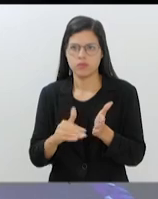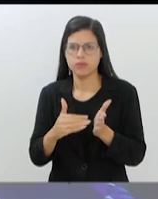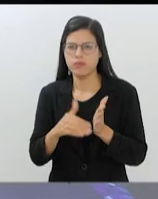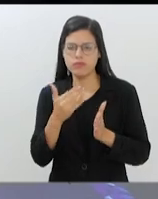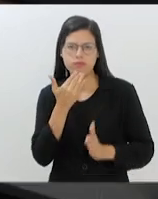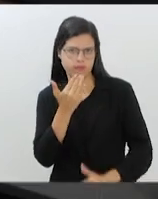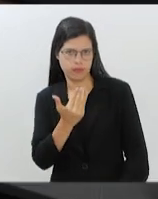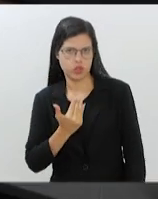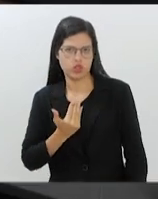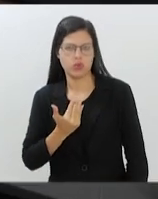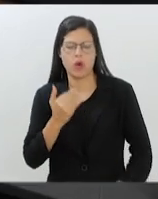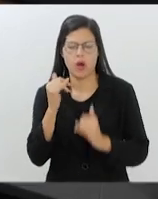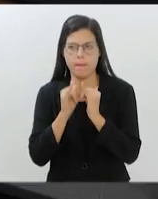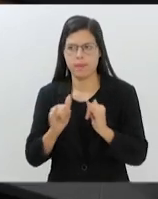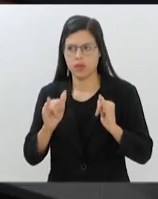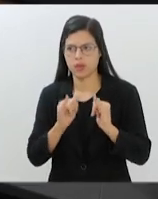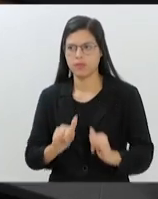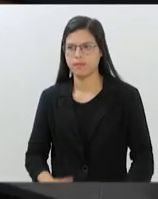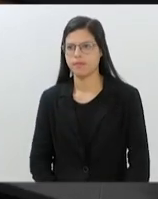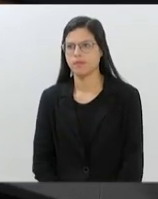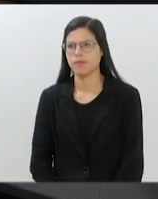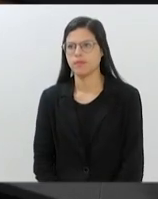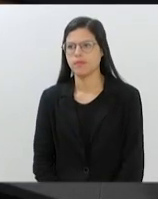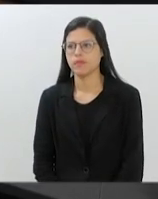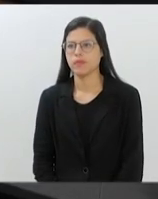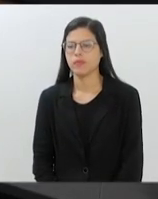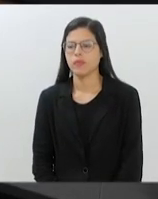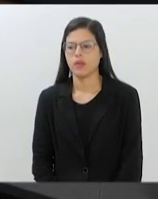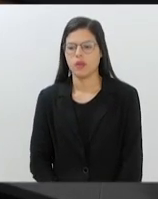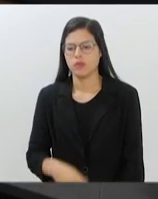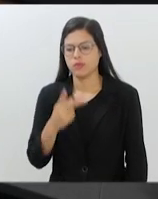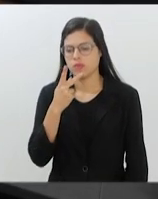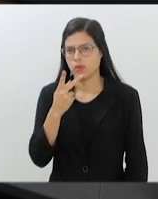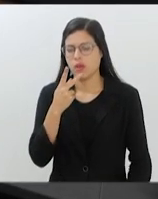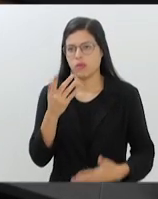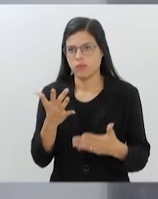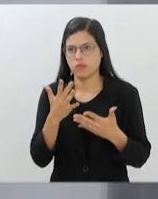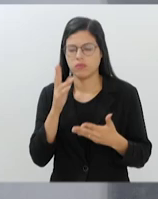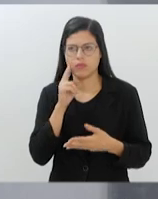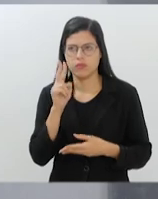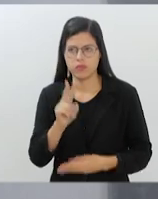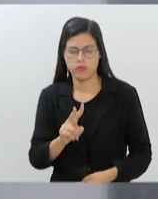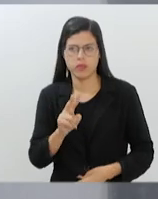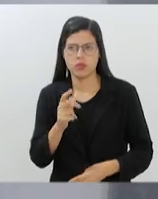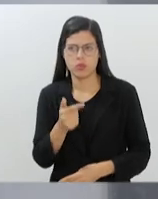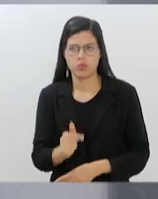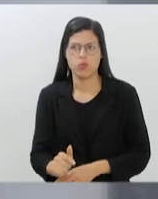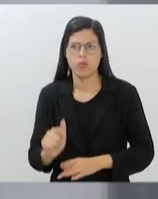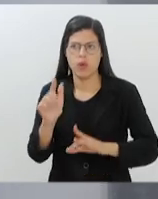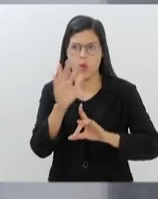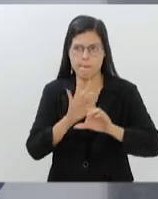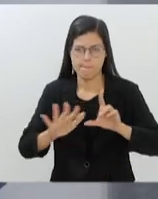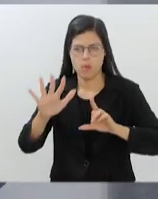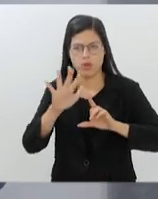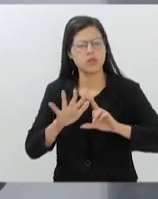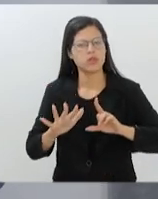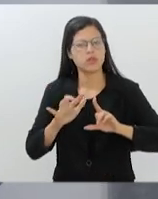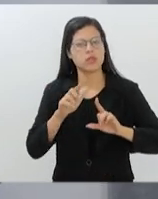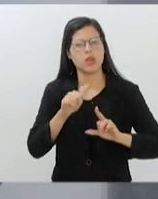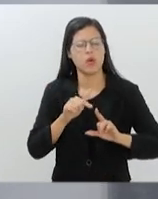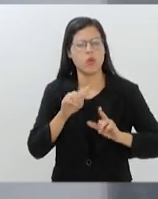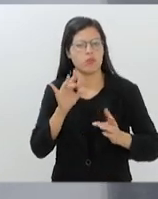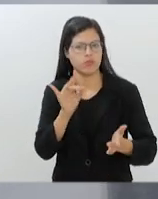campanhas tá eu eu insisto em querer ver o CAF porque é o portal prestação de contas oficial do governo